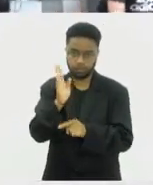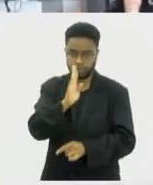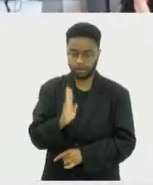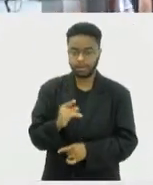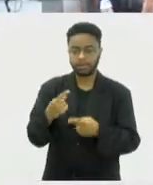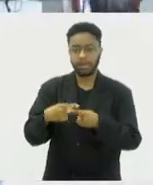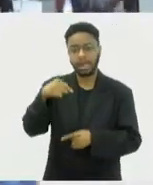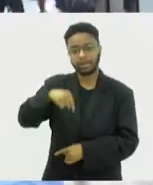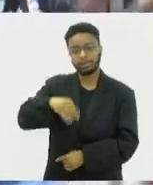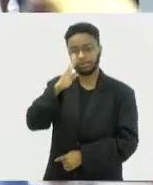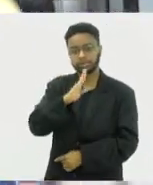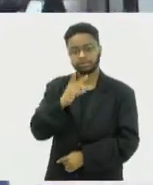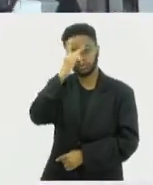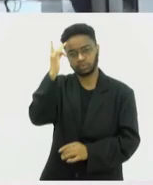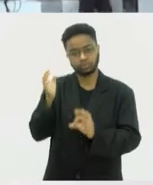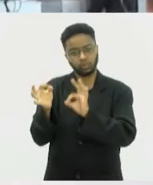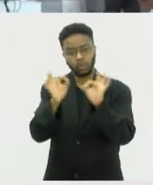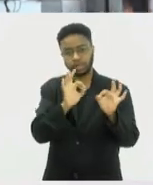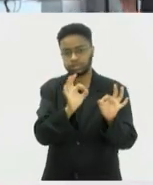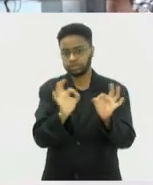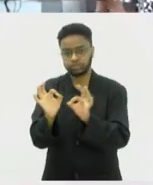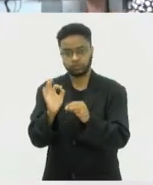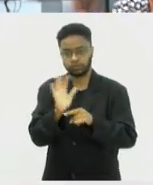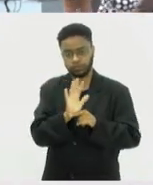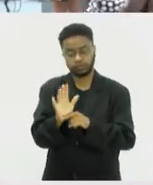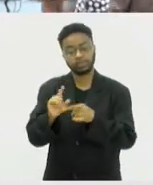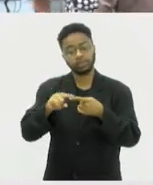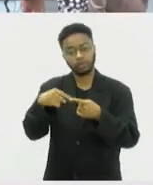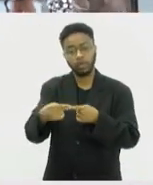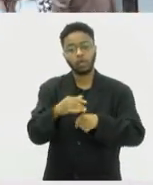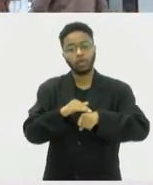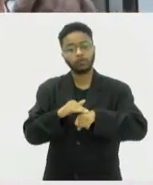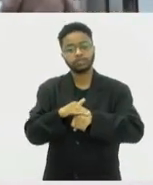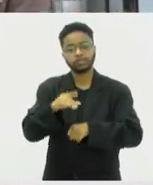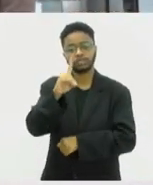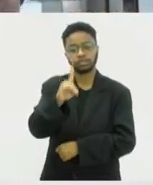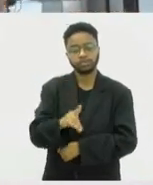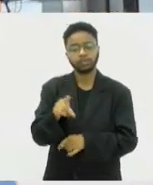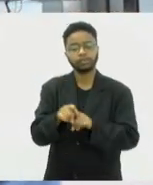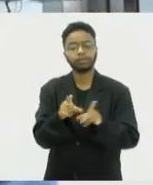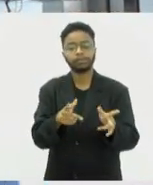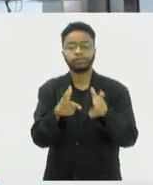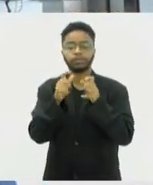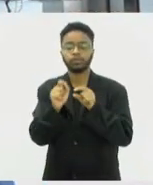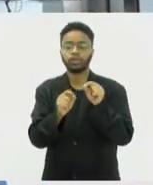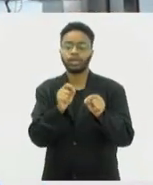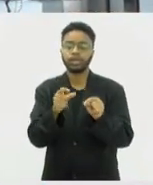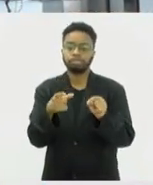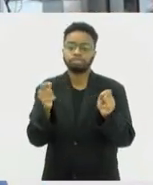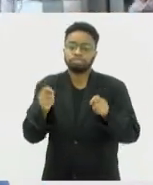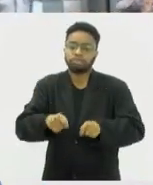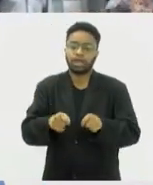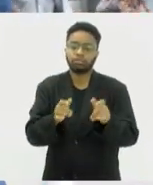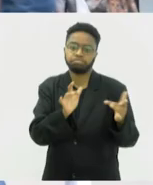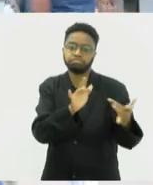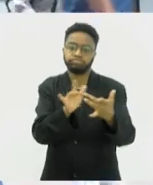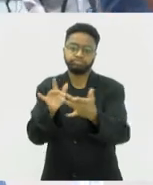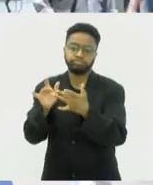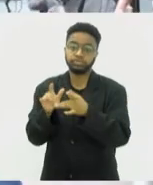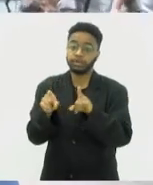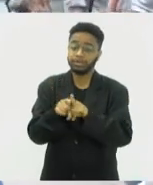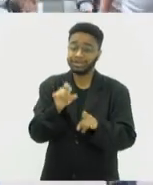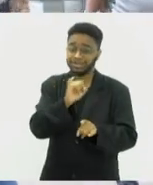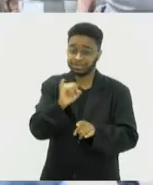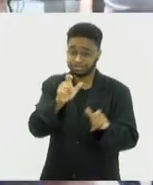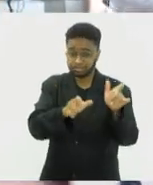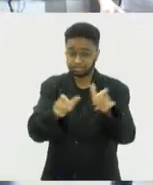o seu próprio cinema, é depois eles conversarem com os diretores e perceberem que o cinema hoje em dia é acessível a todo mundo. Que eles, se eles quiserem,